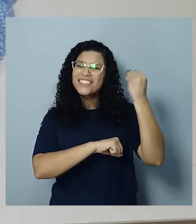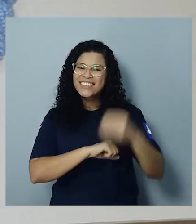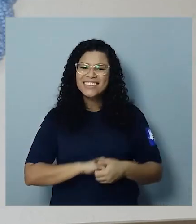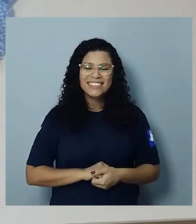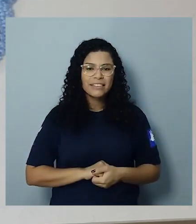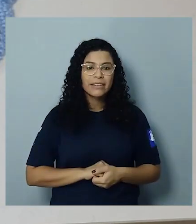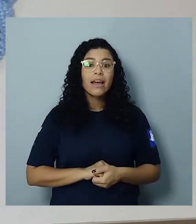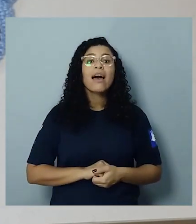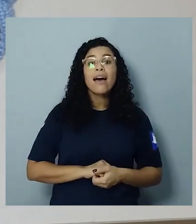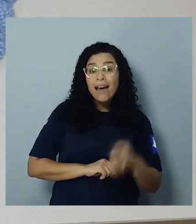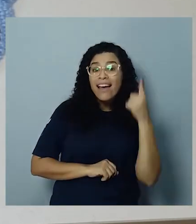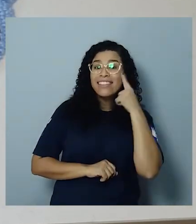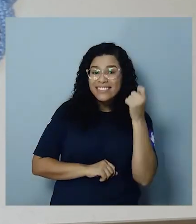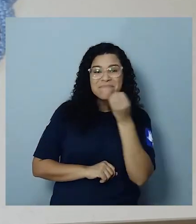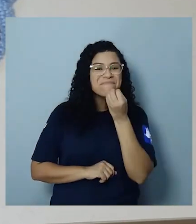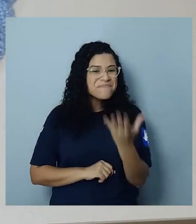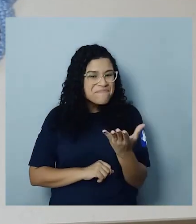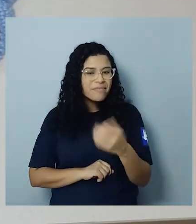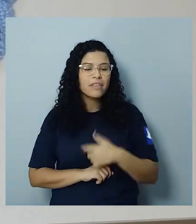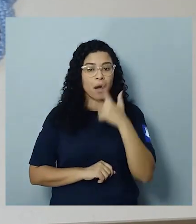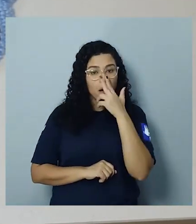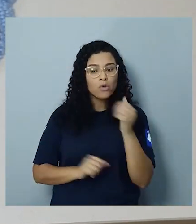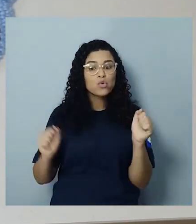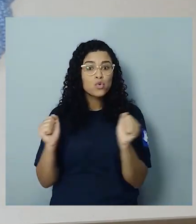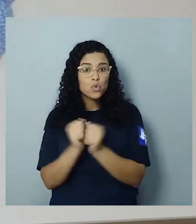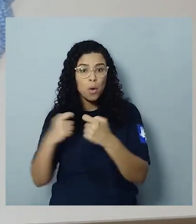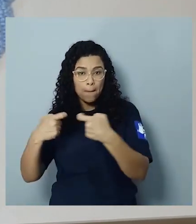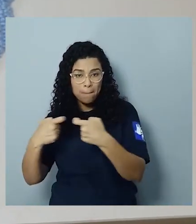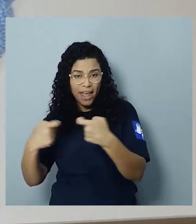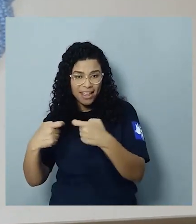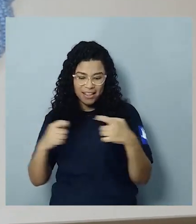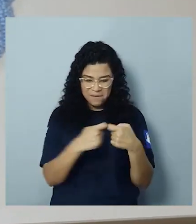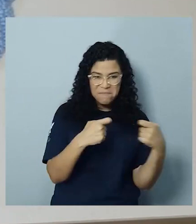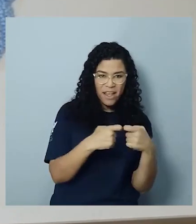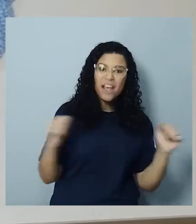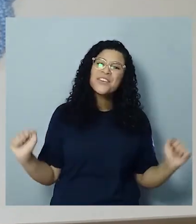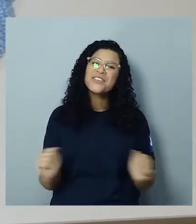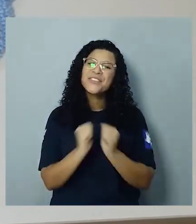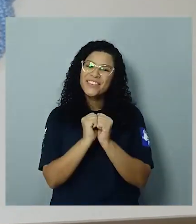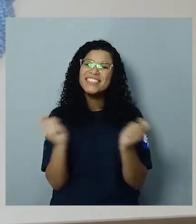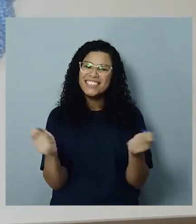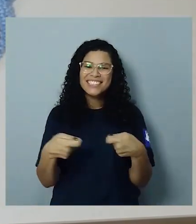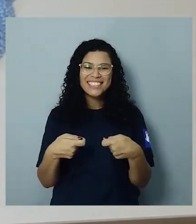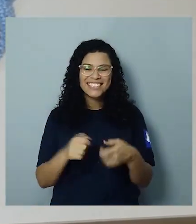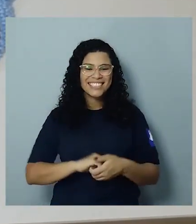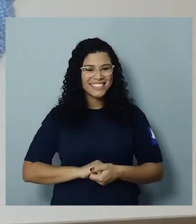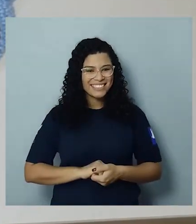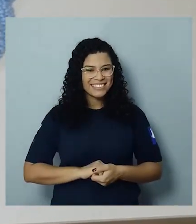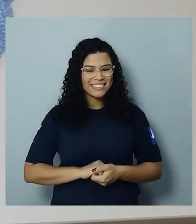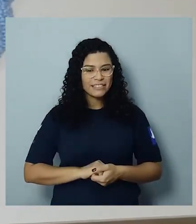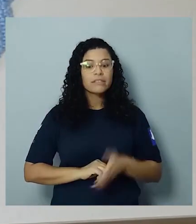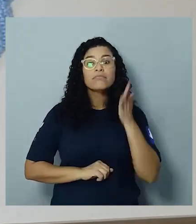Vocês me dá uma dica um boa ideia acho que vou colocar as meias junto com as outras